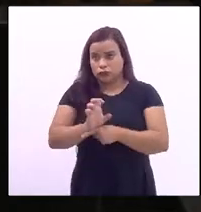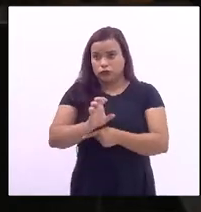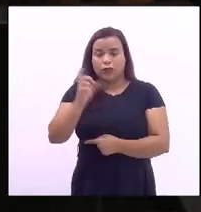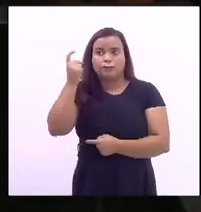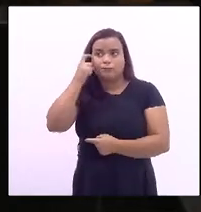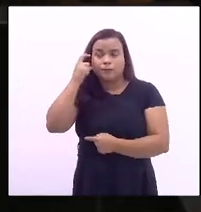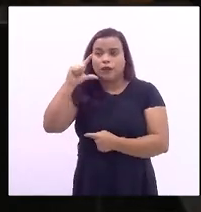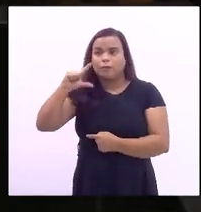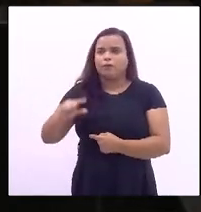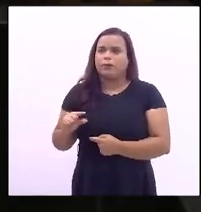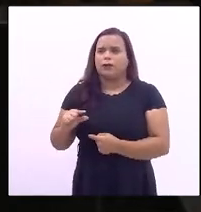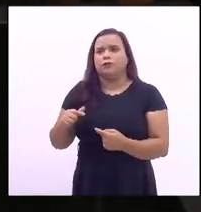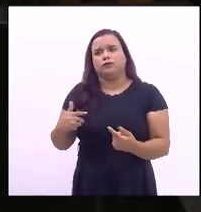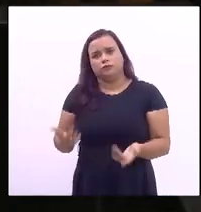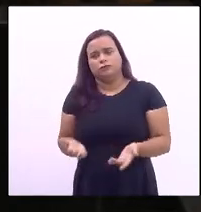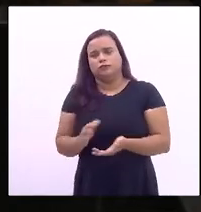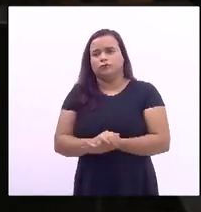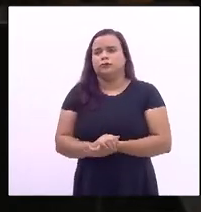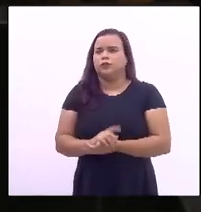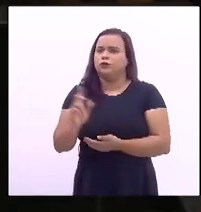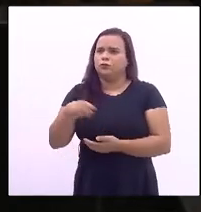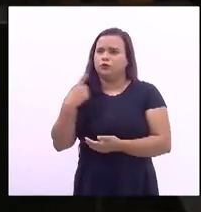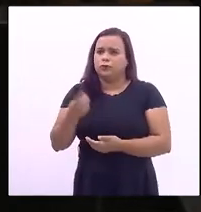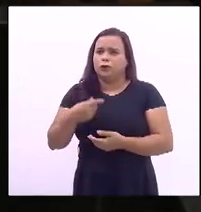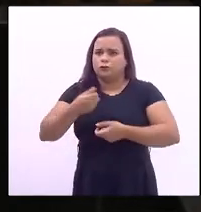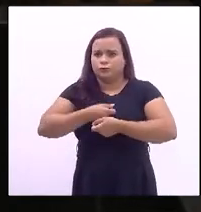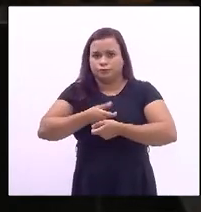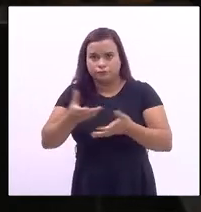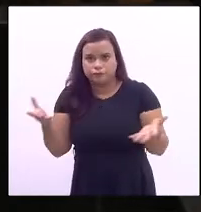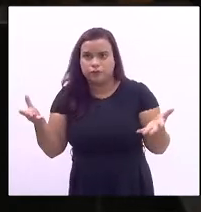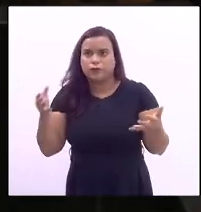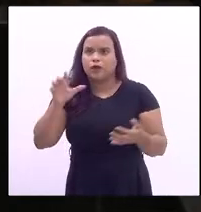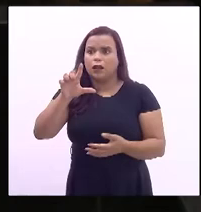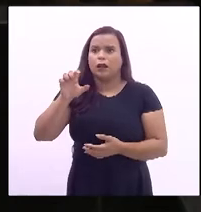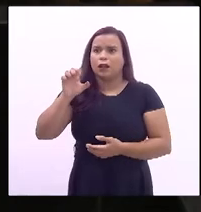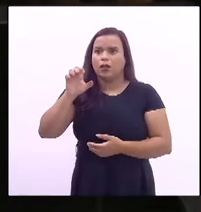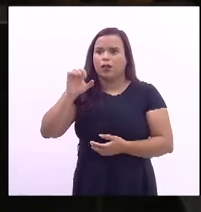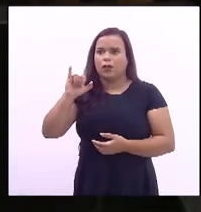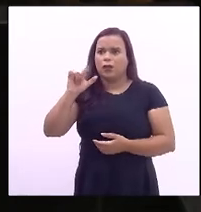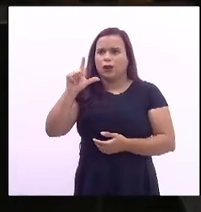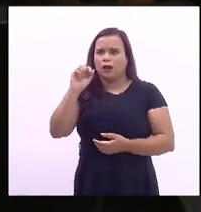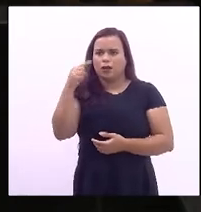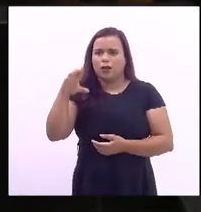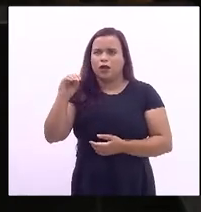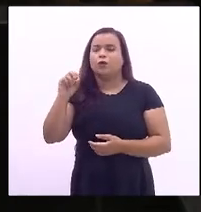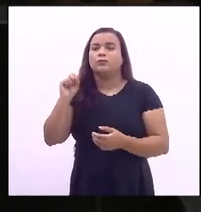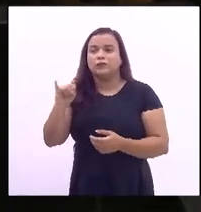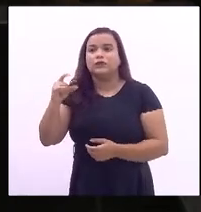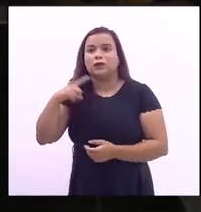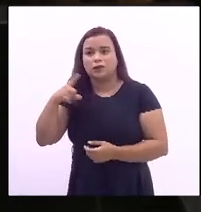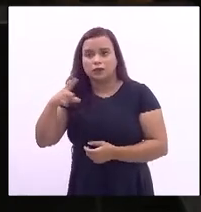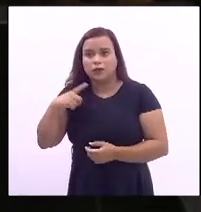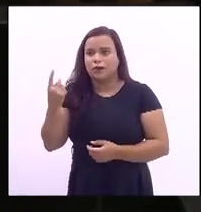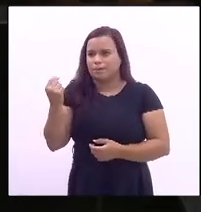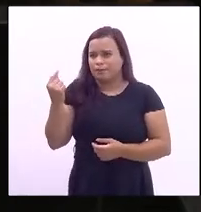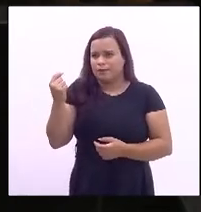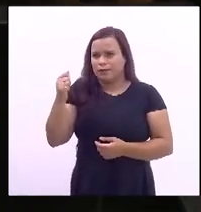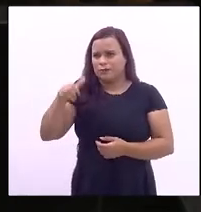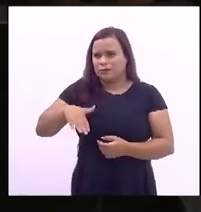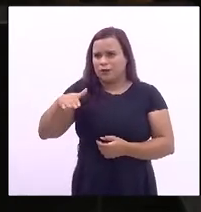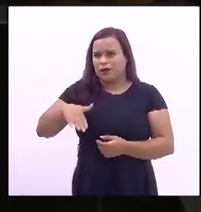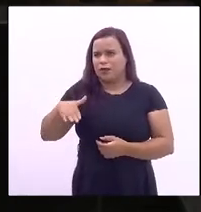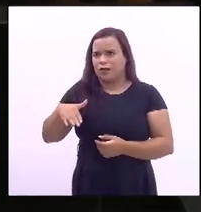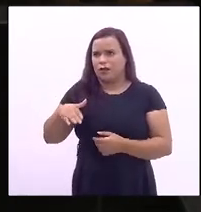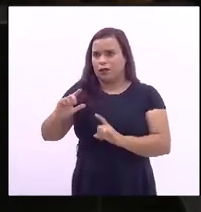bom então vamos colocar a leilão se por acaso tiver um sub preço a iniciativa privada vai ver uma excelente